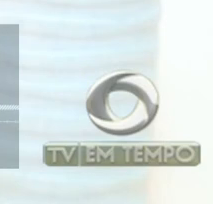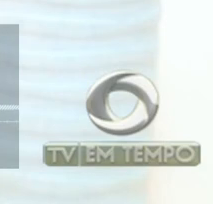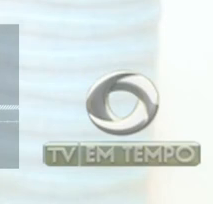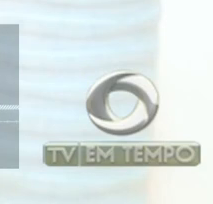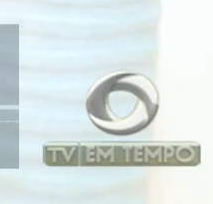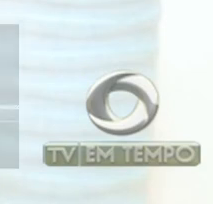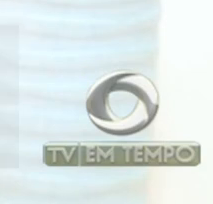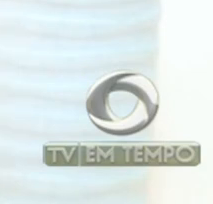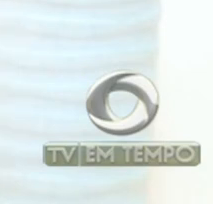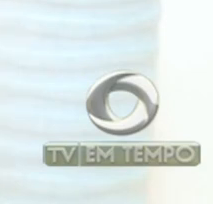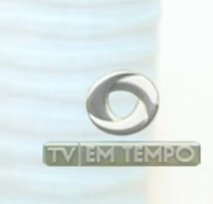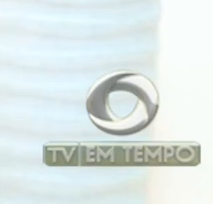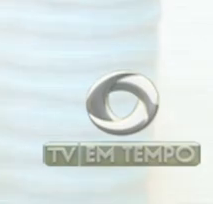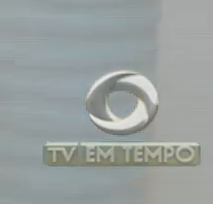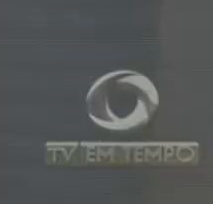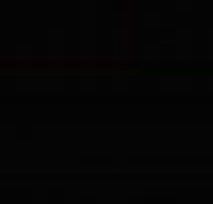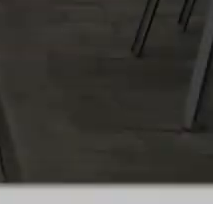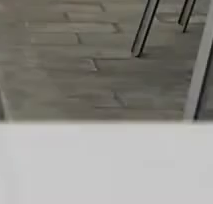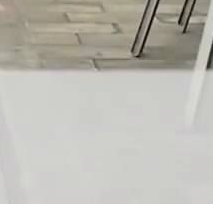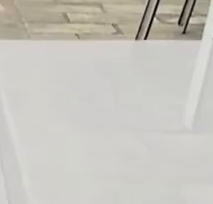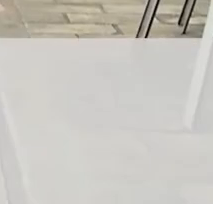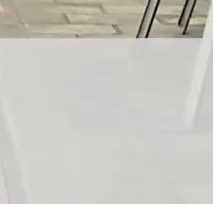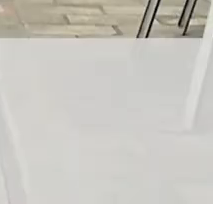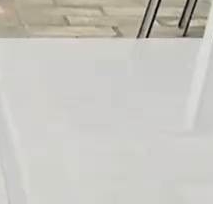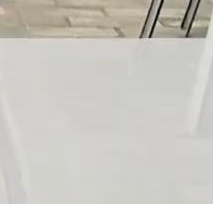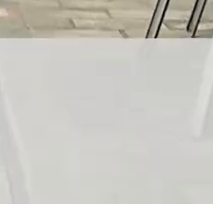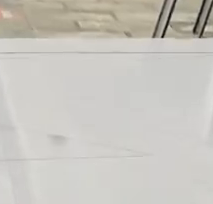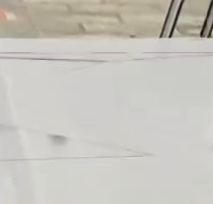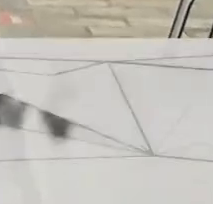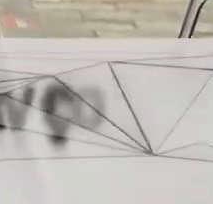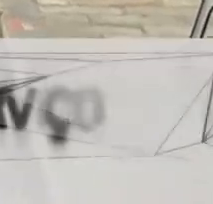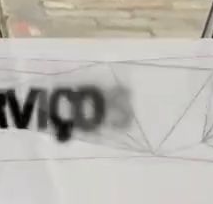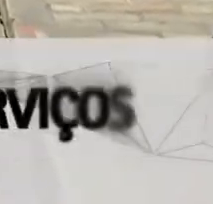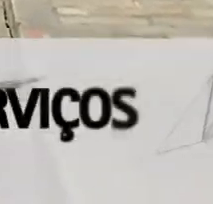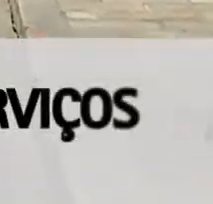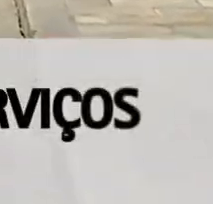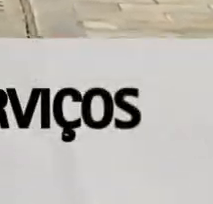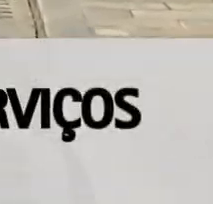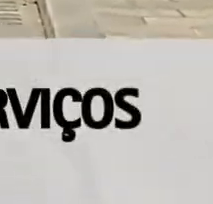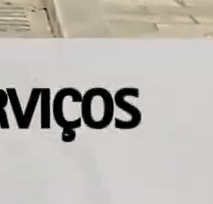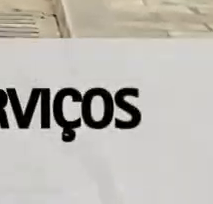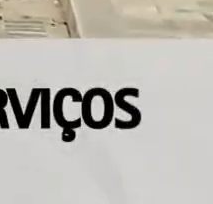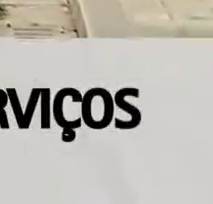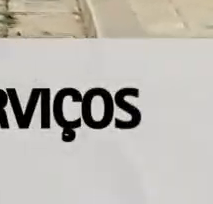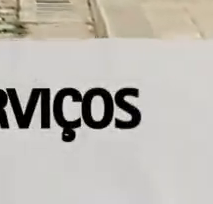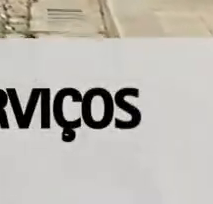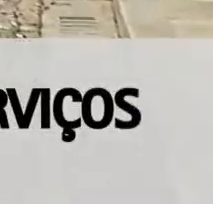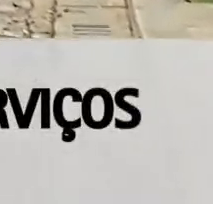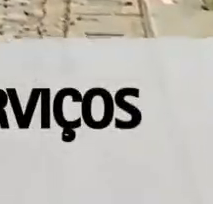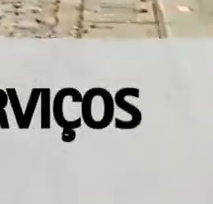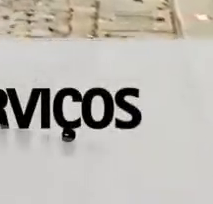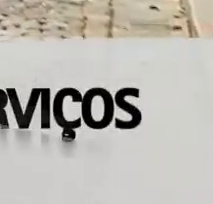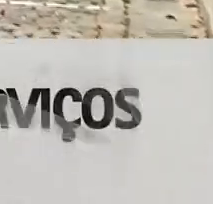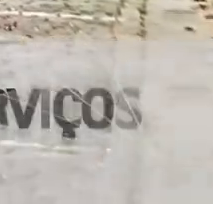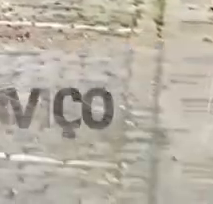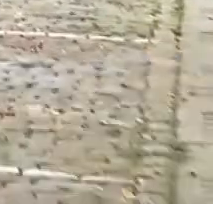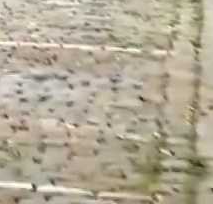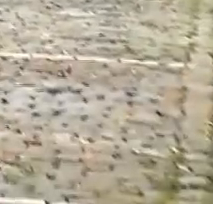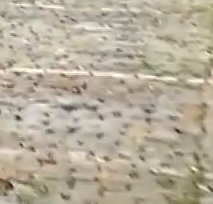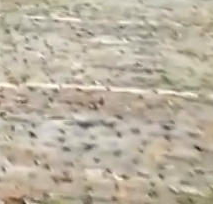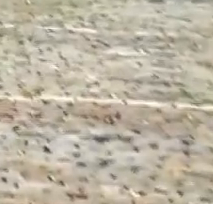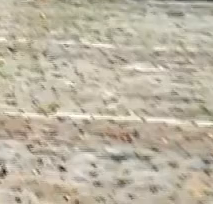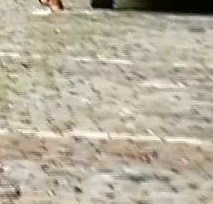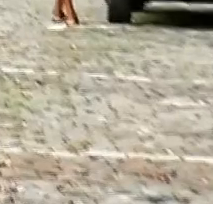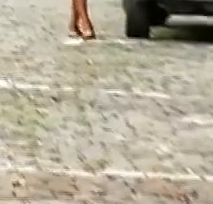conseguir essa oportunidade. A falta de emprego não é só na indústria. Comércio, serviços vivem a mesma